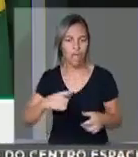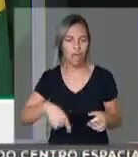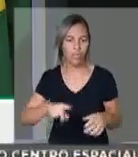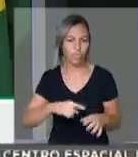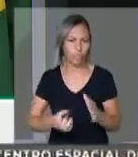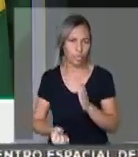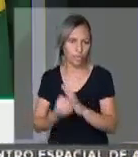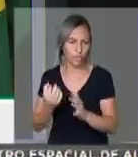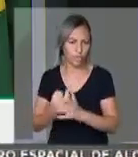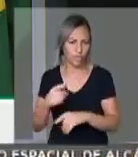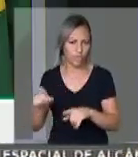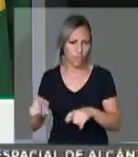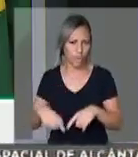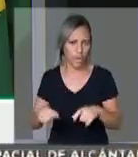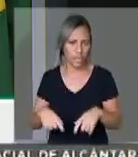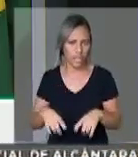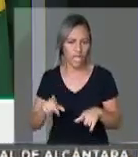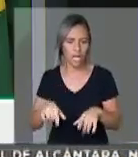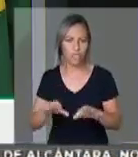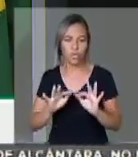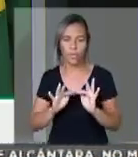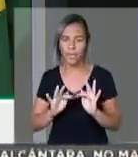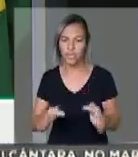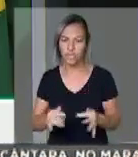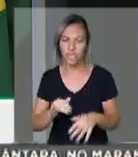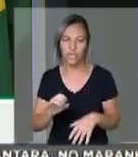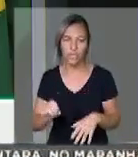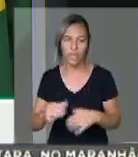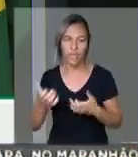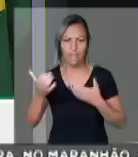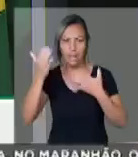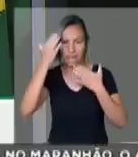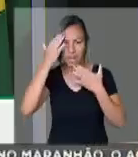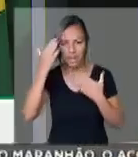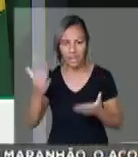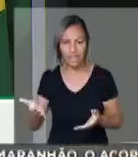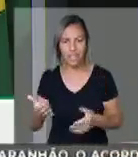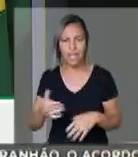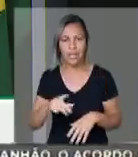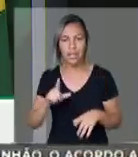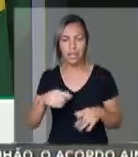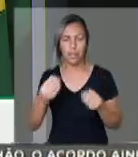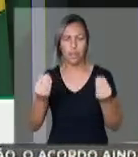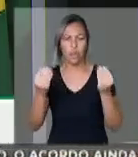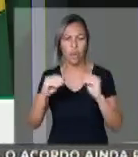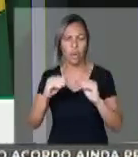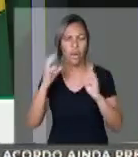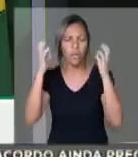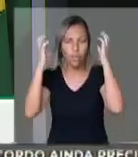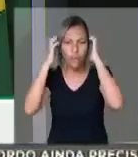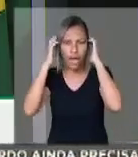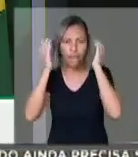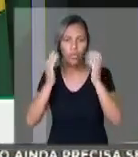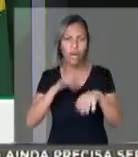aos nossos produtores rurais. É somente isso, senhor presidente. Eu quero agradecer e pedir que o meu pronunciamento seja